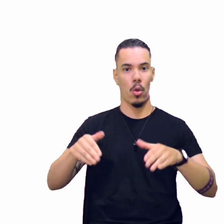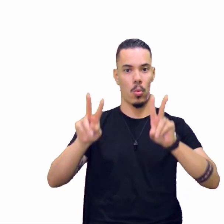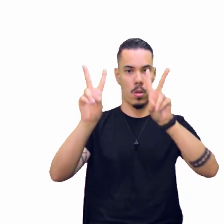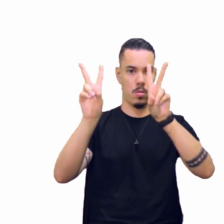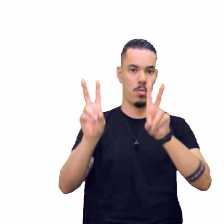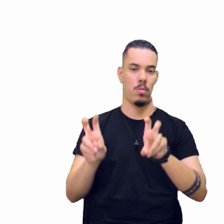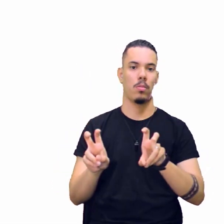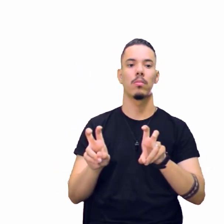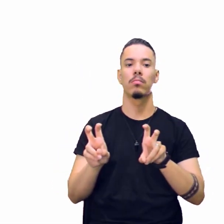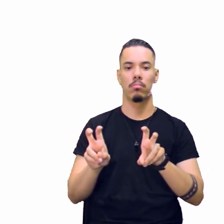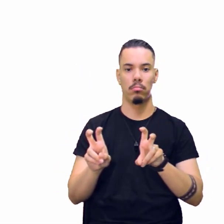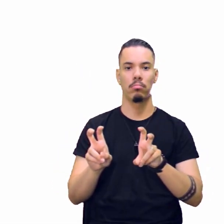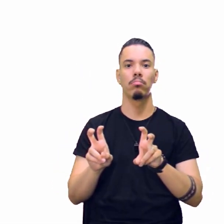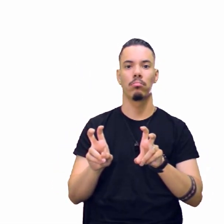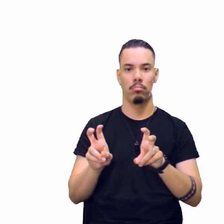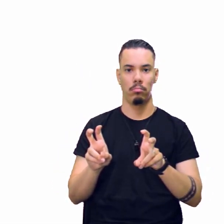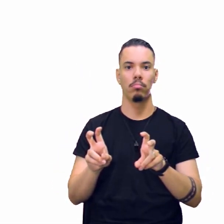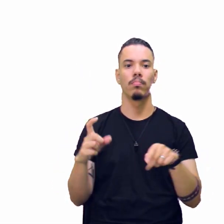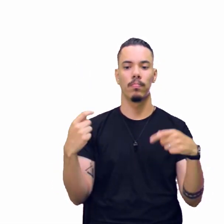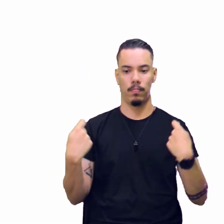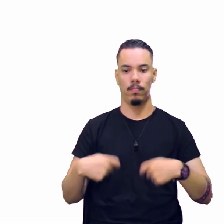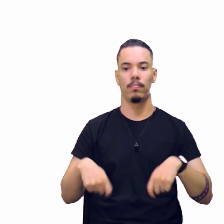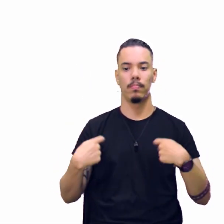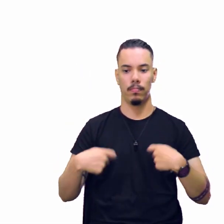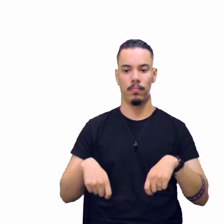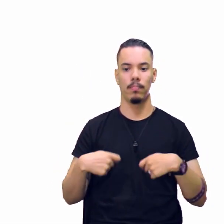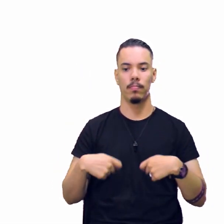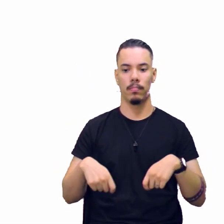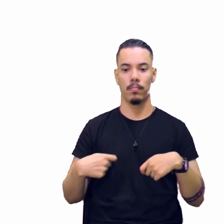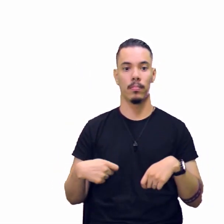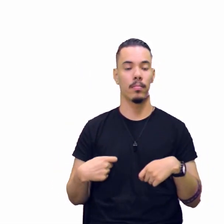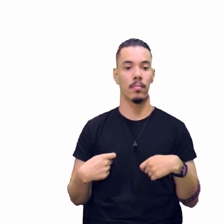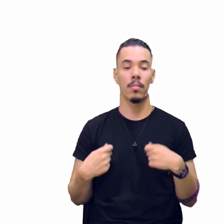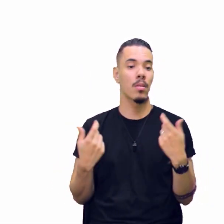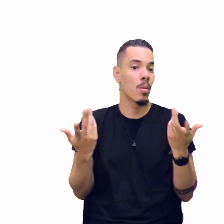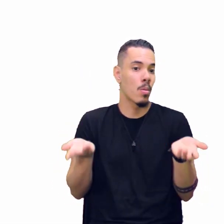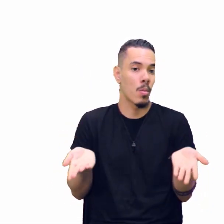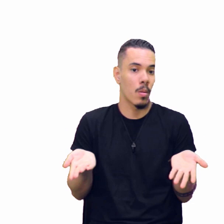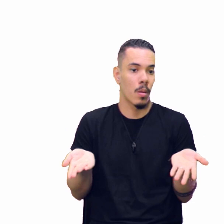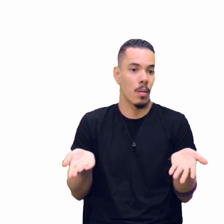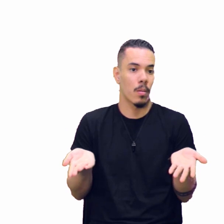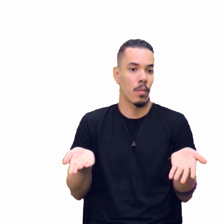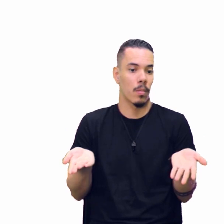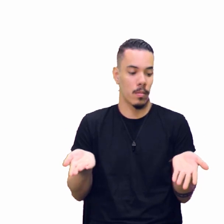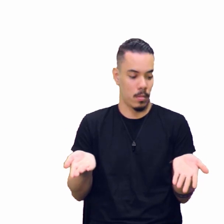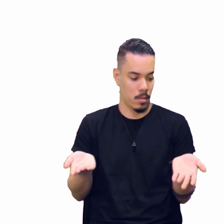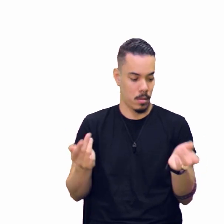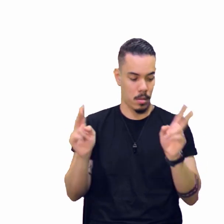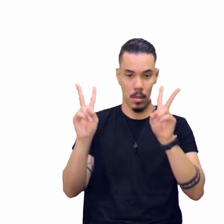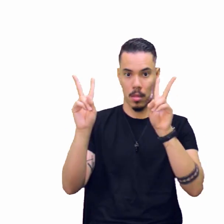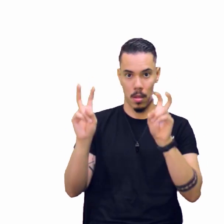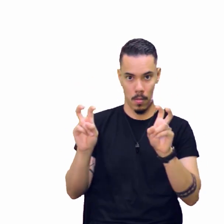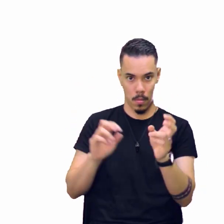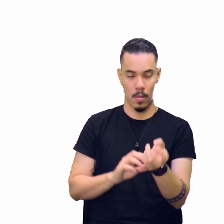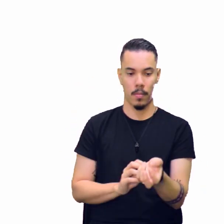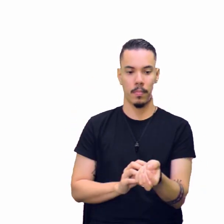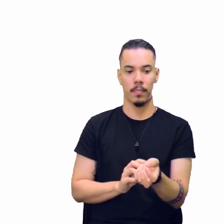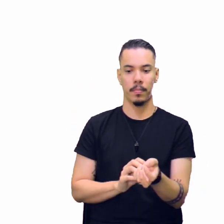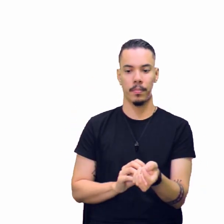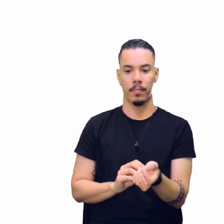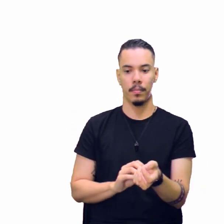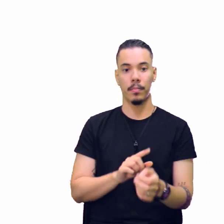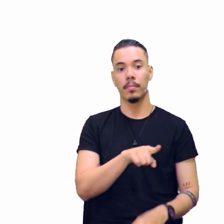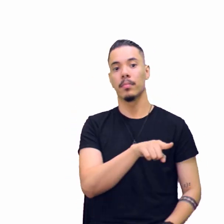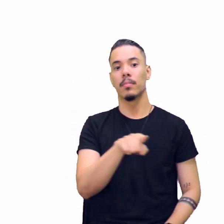um determinado tema. Qual seria um tema que você gostaria de fazer